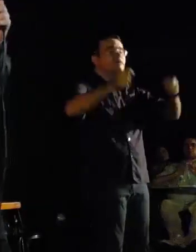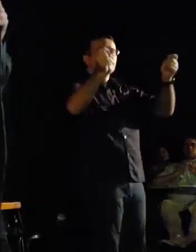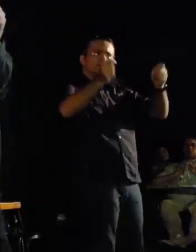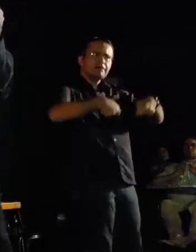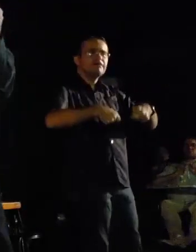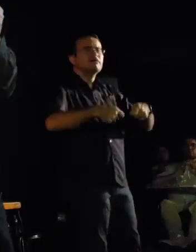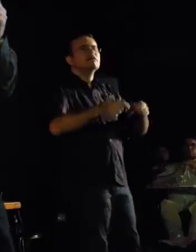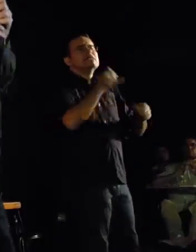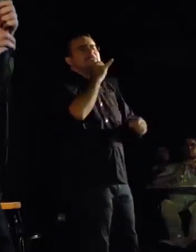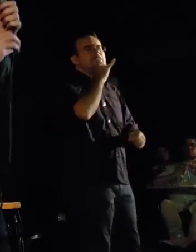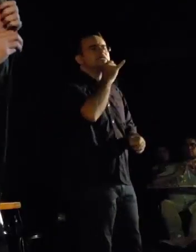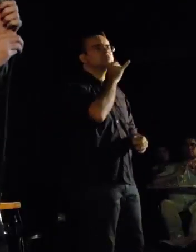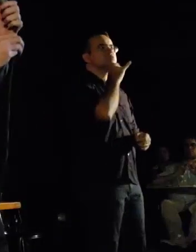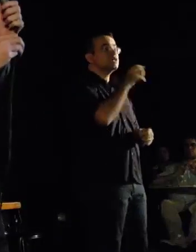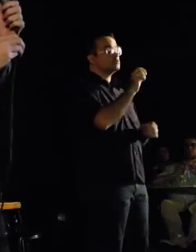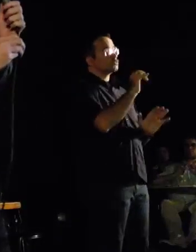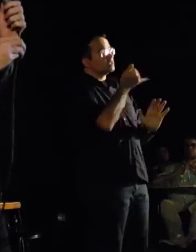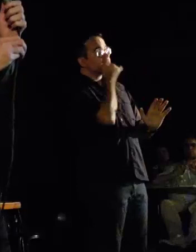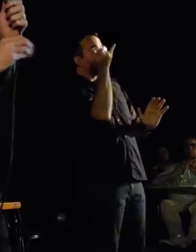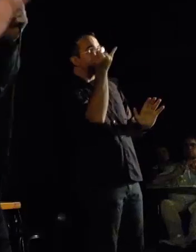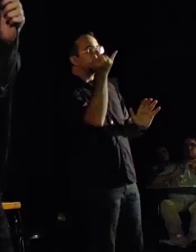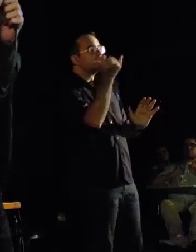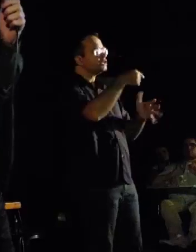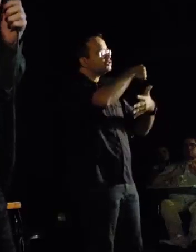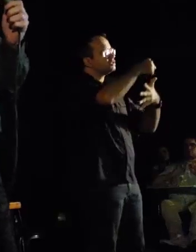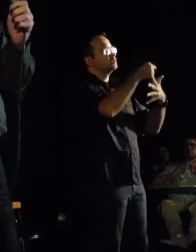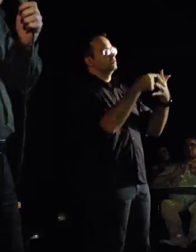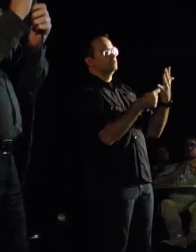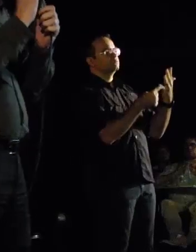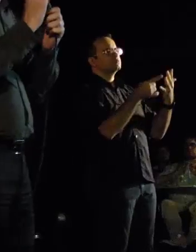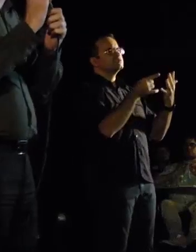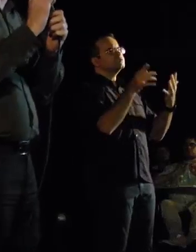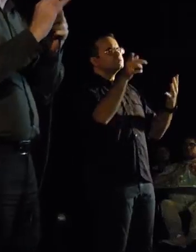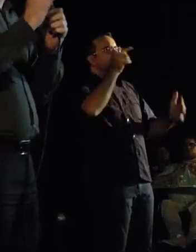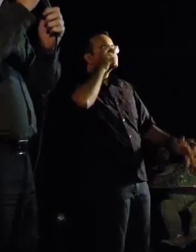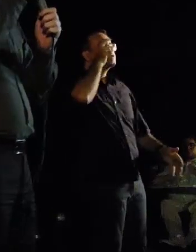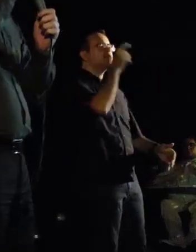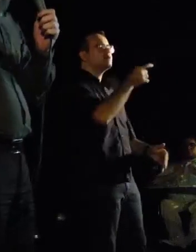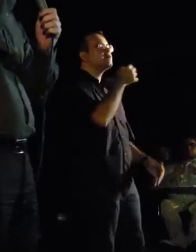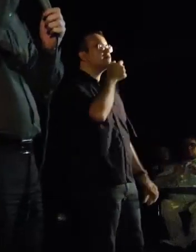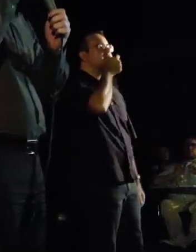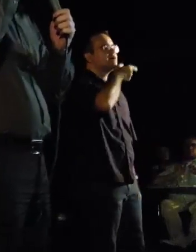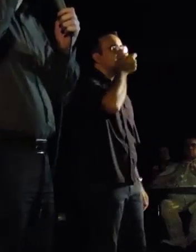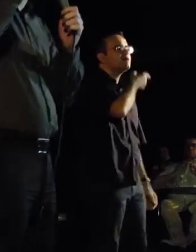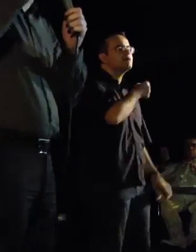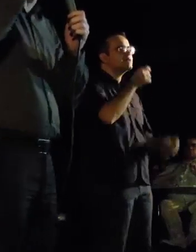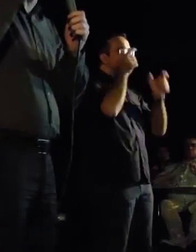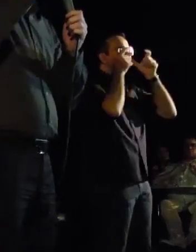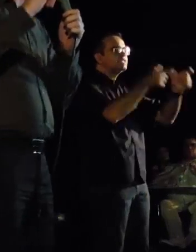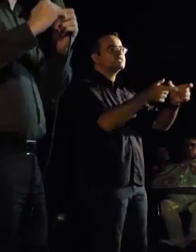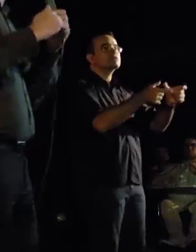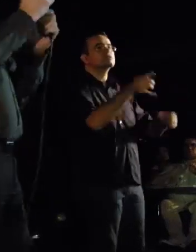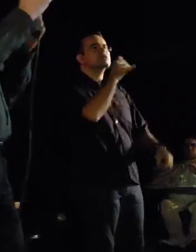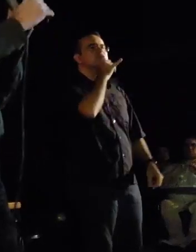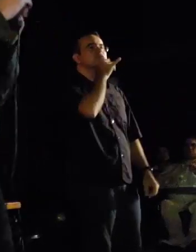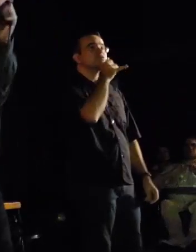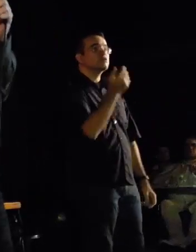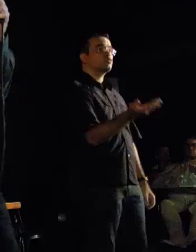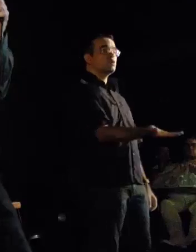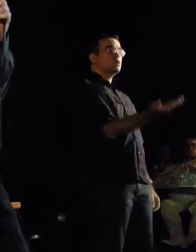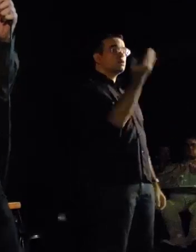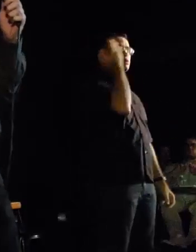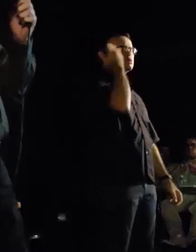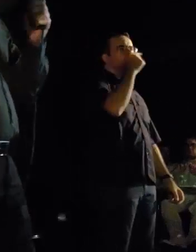a partir de certas condições. Mas vejam que coisa interessante. Nós tínhamos uma teoria de